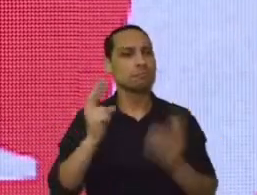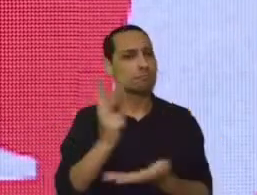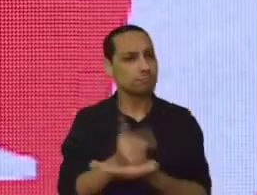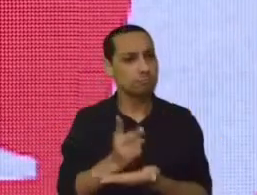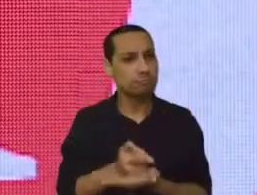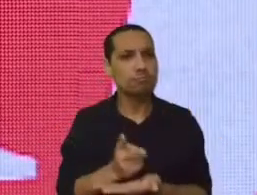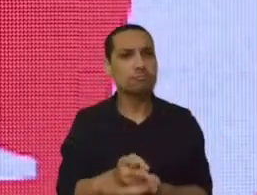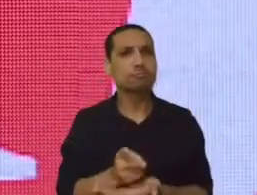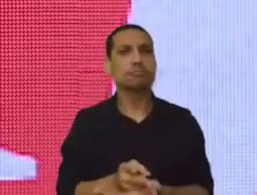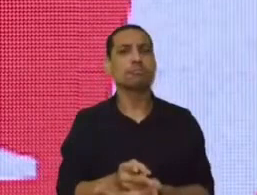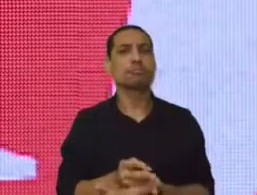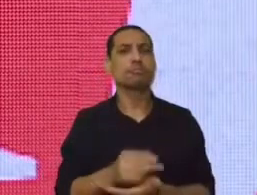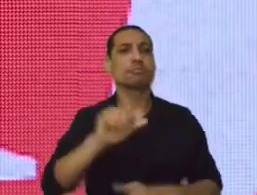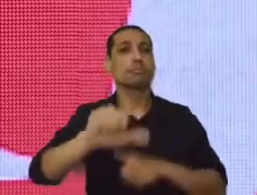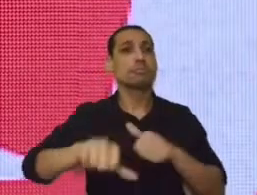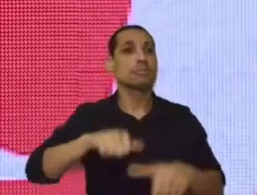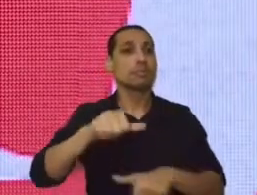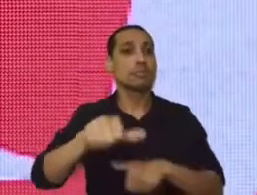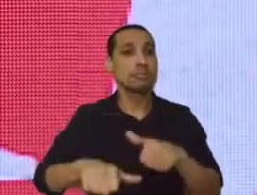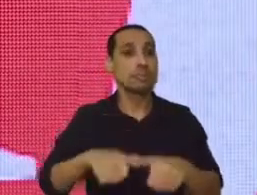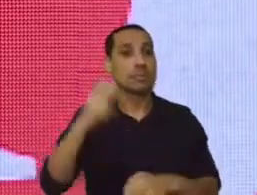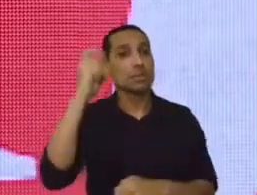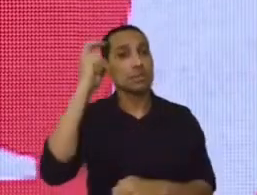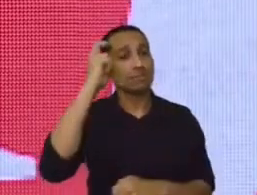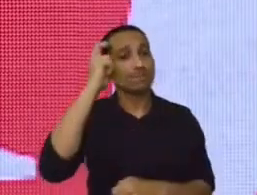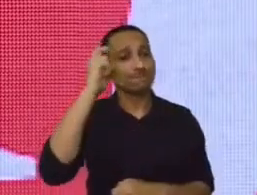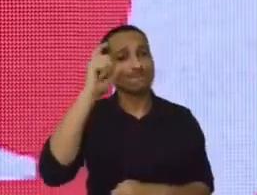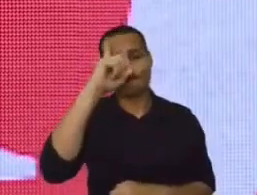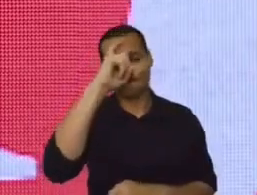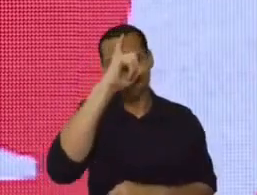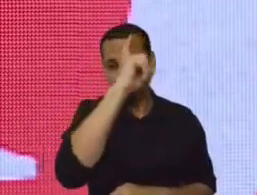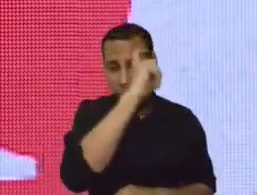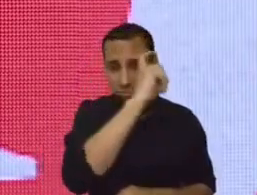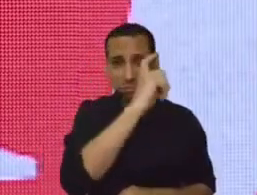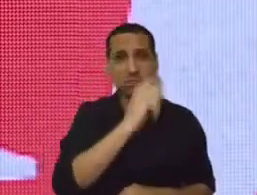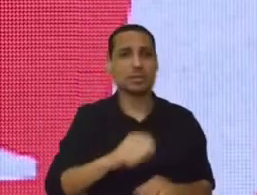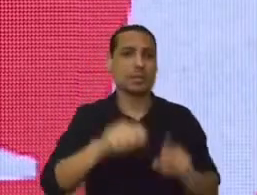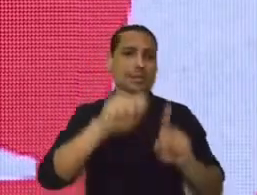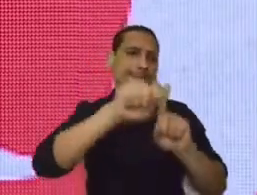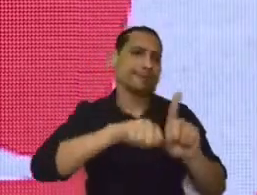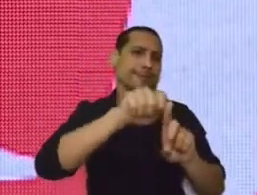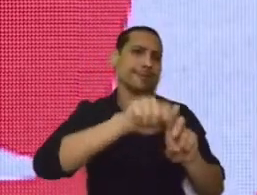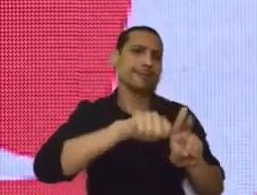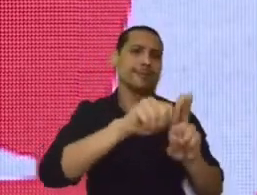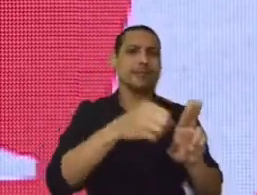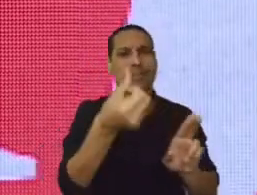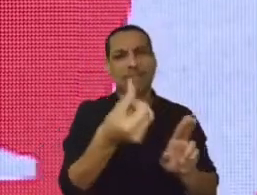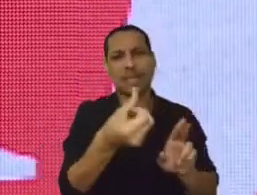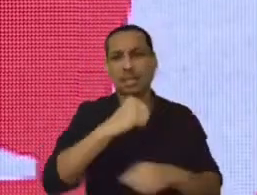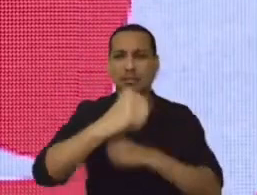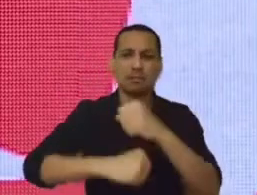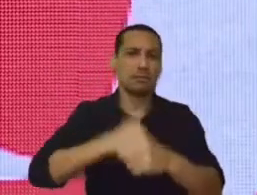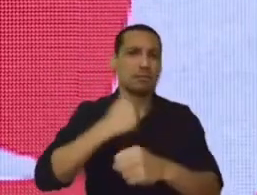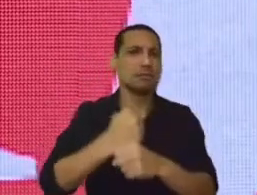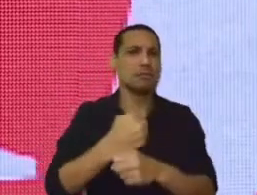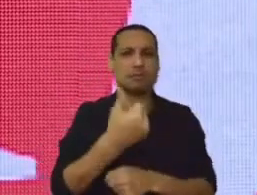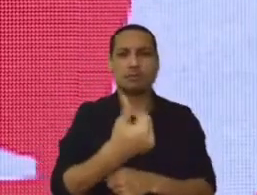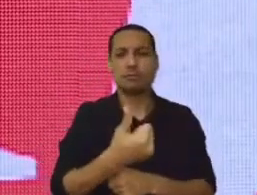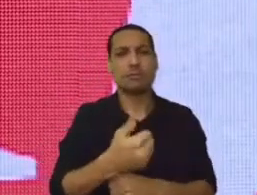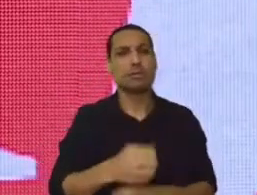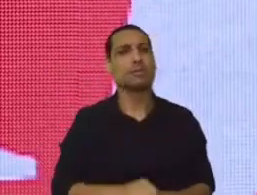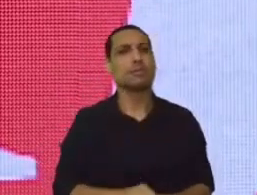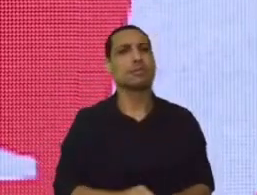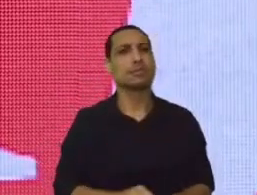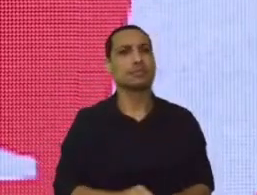em especial mudança cultural, não é fácil, não se faz em 6 meses, não se faz em 1 ano, mas as diretrizes têm que sair da